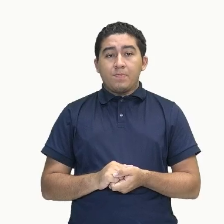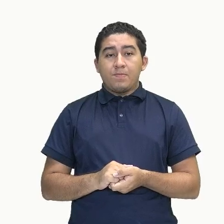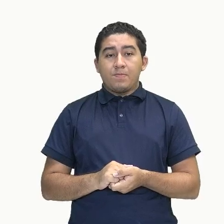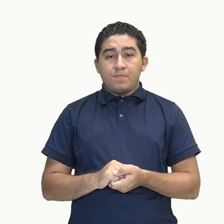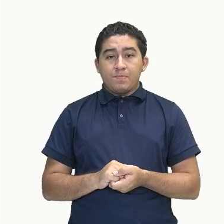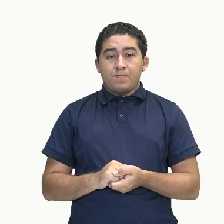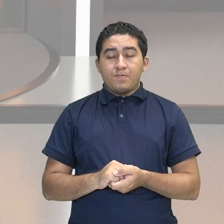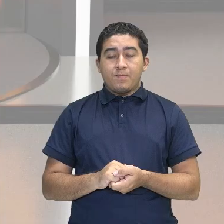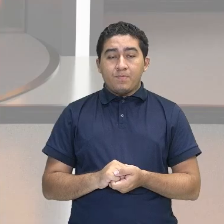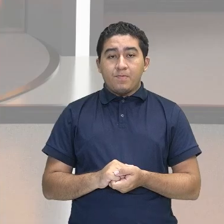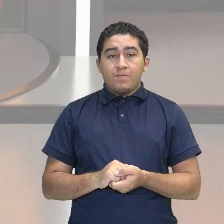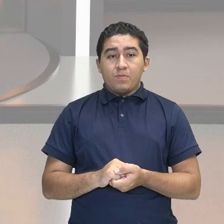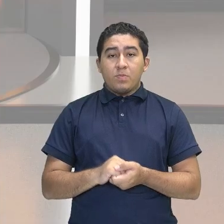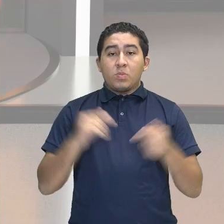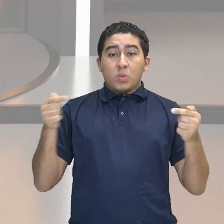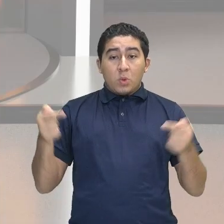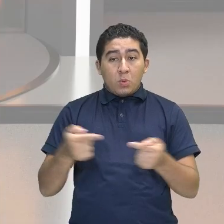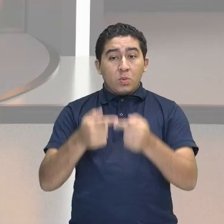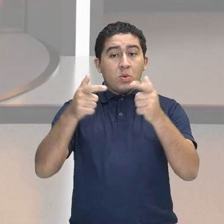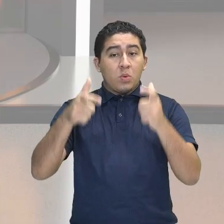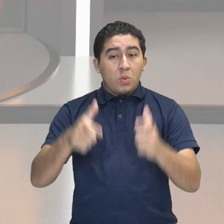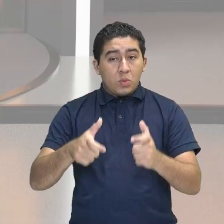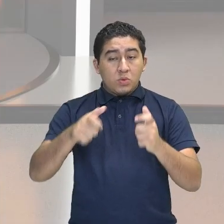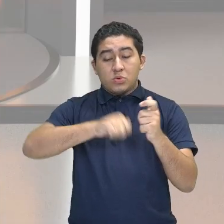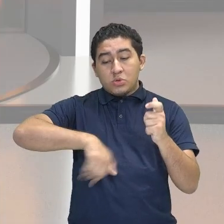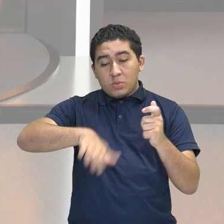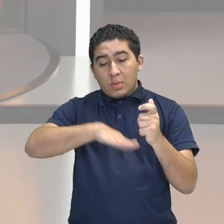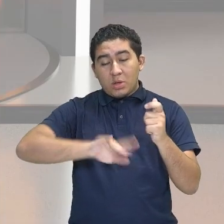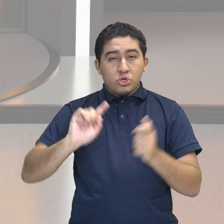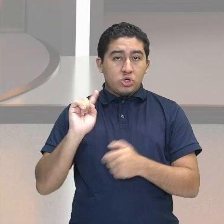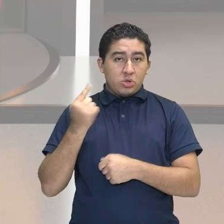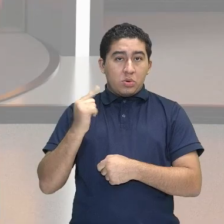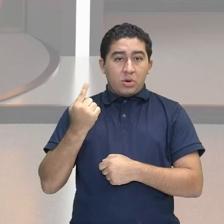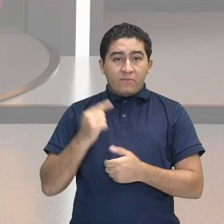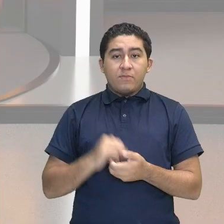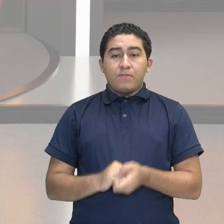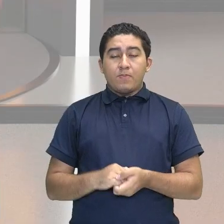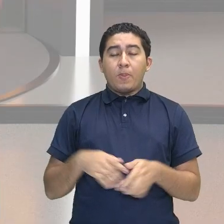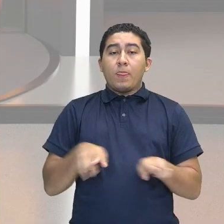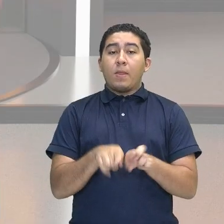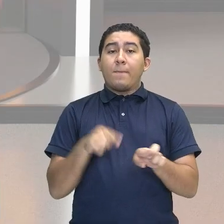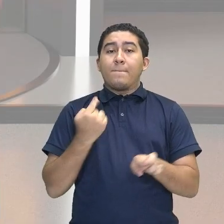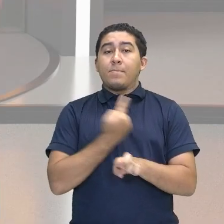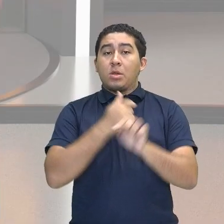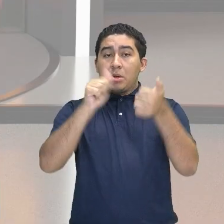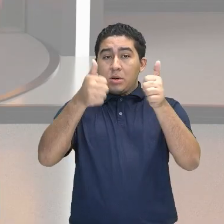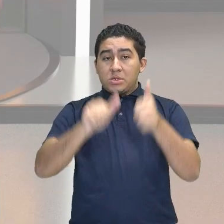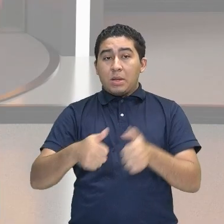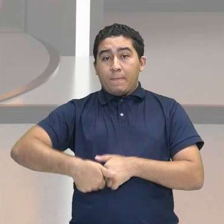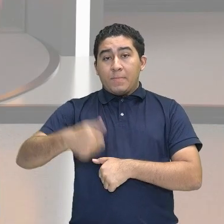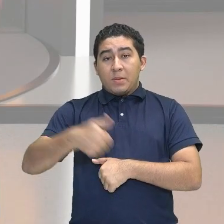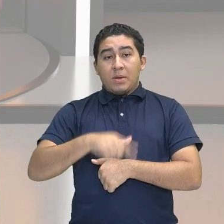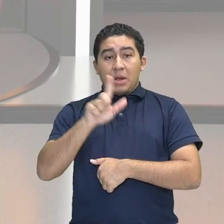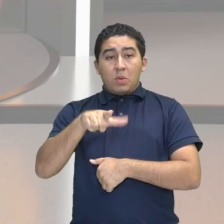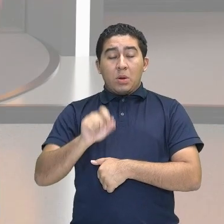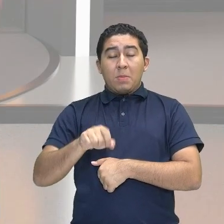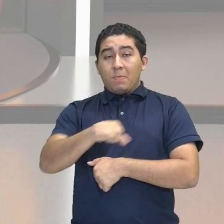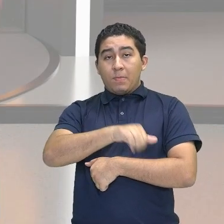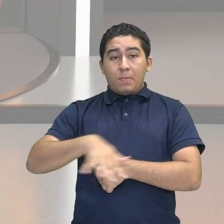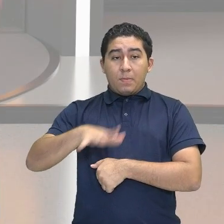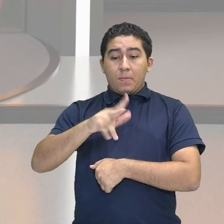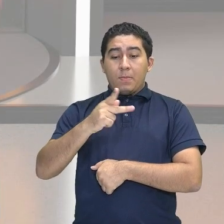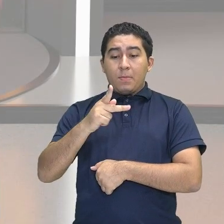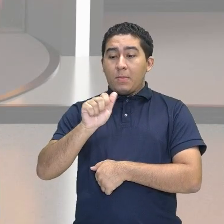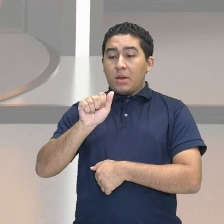Que elas estão inseridas onde? No espaço geográfico. E aí vamos verificar a primeira delas, que é paisagem, né? Nós